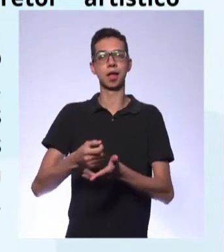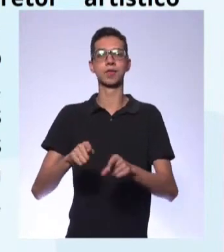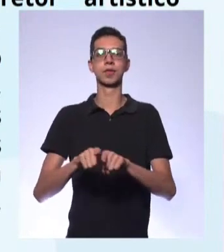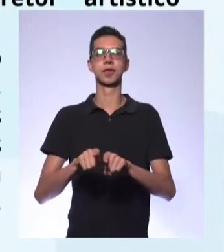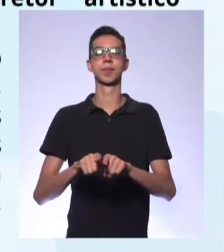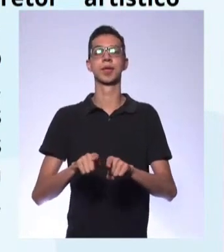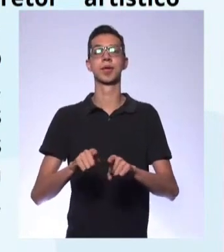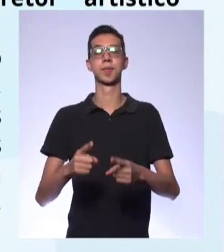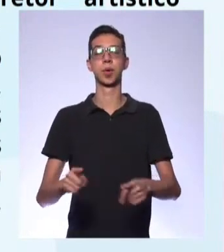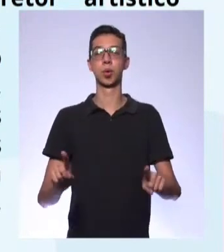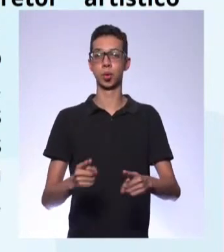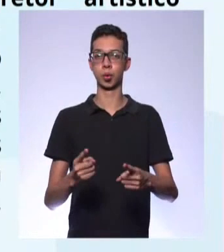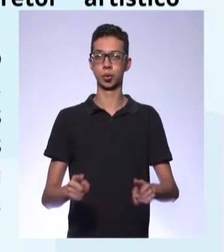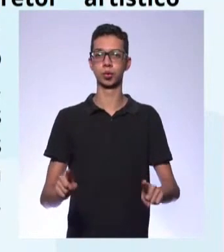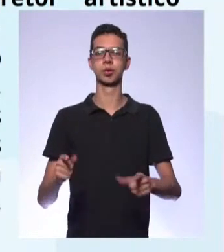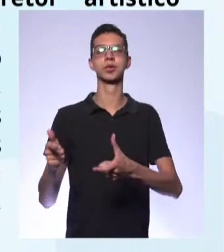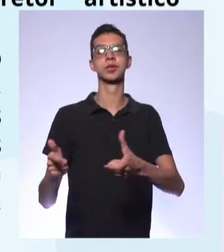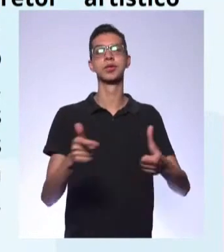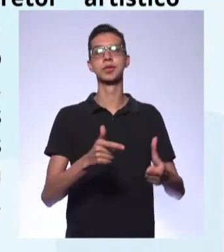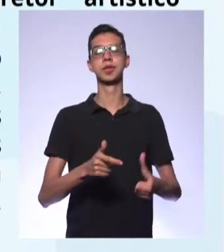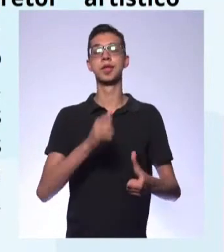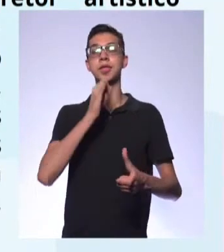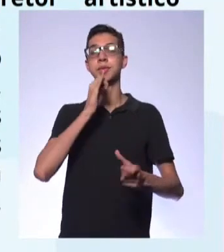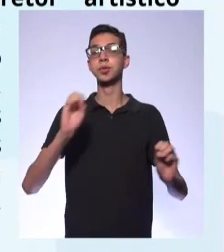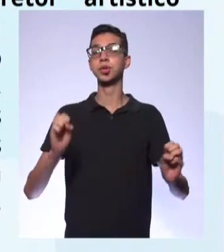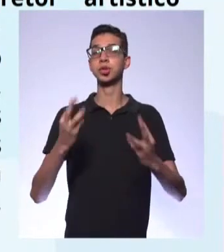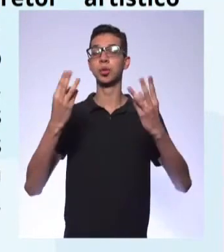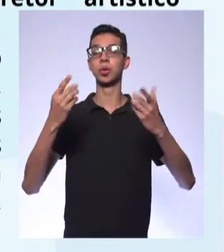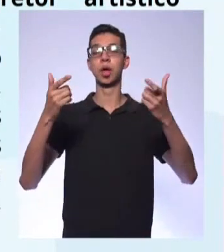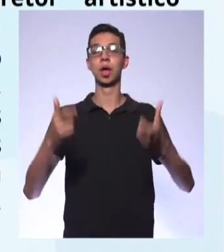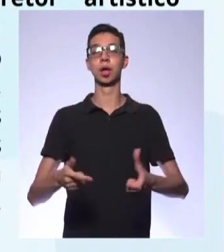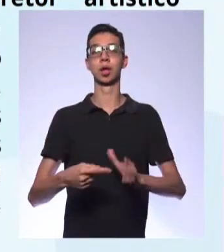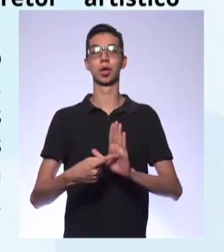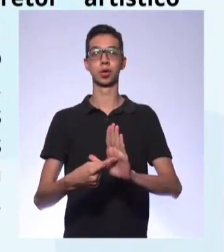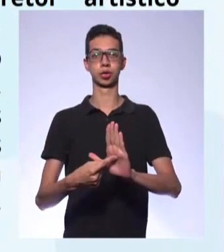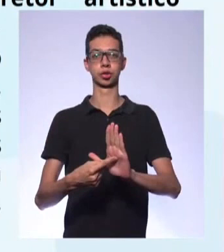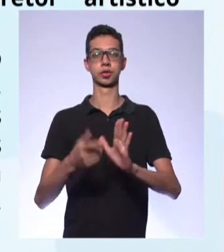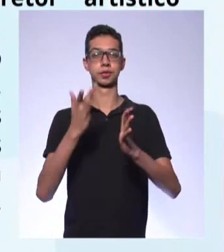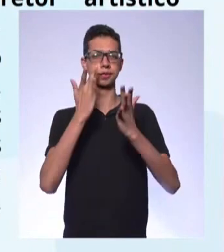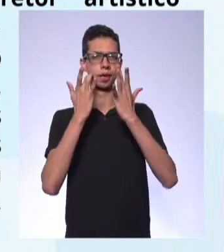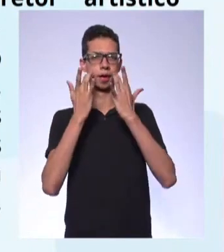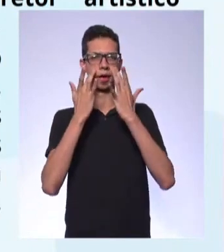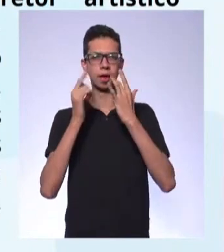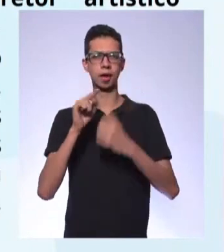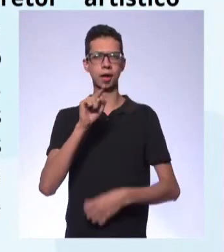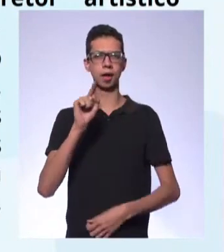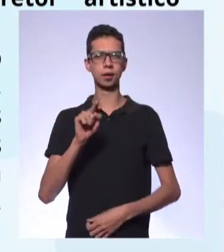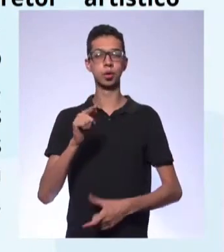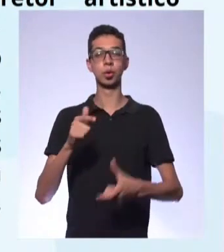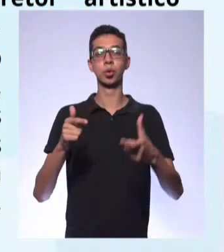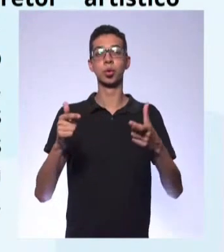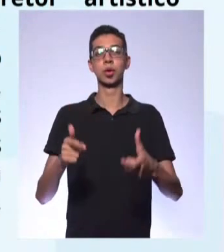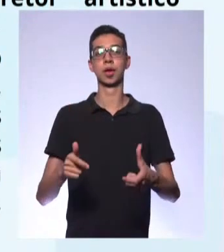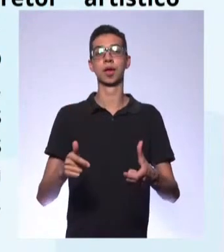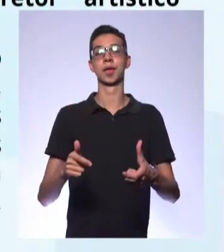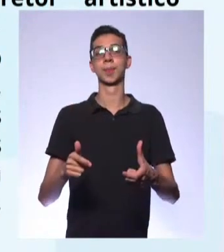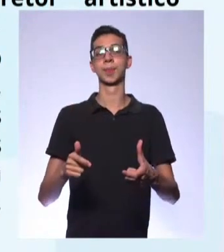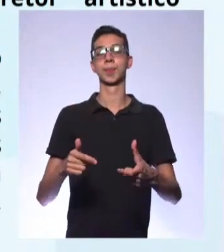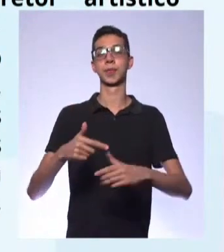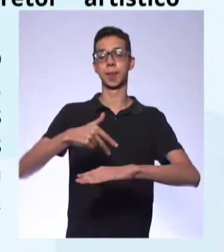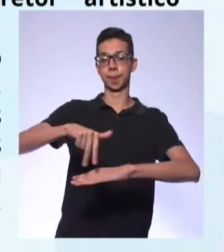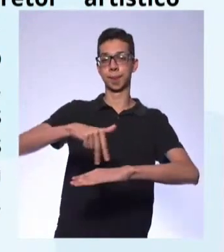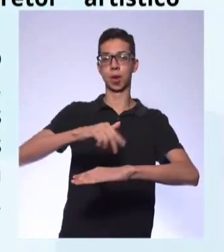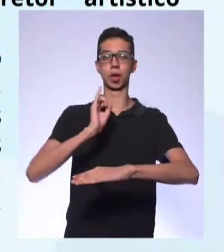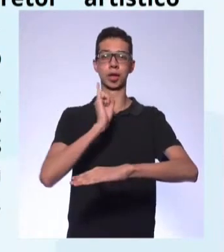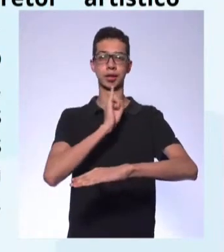espaços expositivos, ou seja, onde o meu show vai ser colocado. Vai ser num teatro, num palco italiana, né, numa casa de shows fechada,